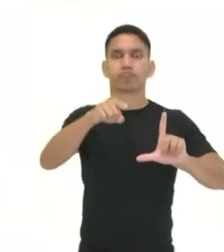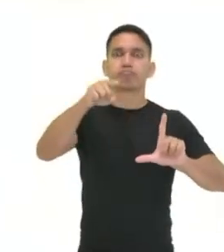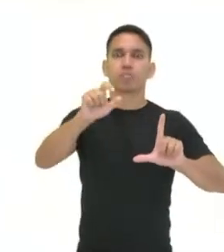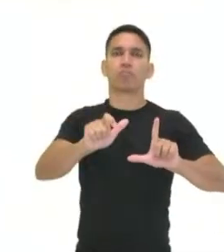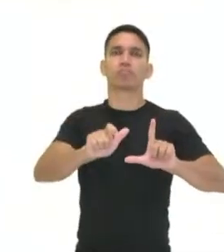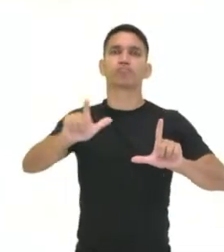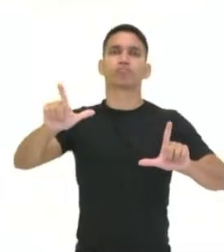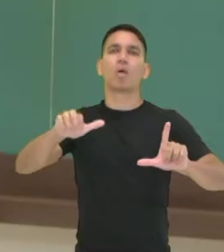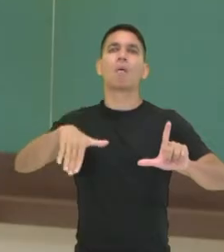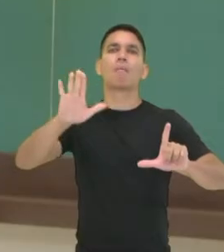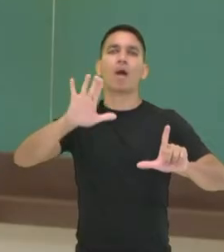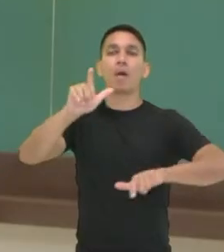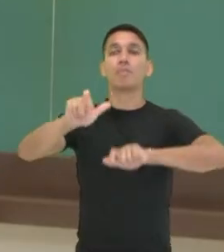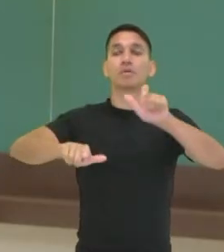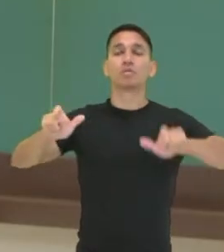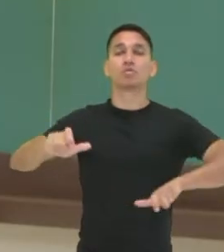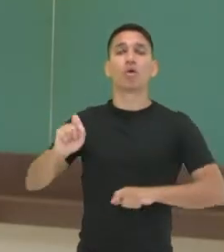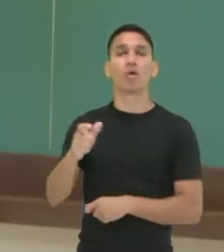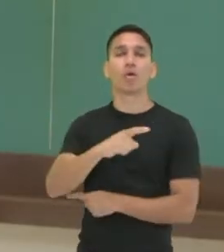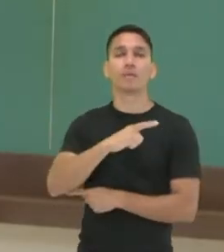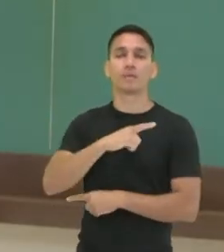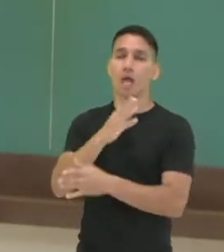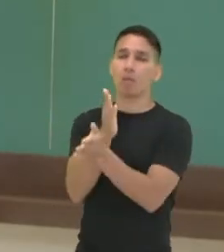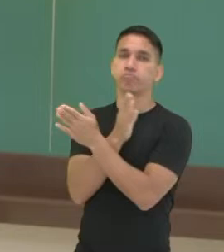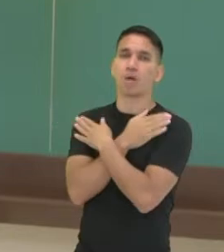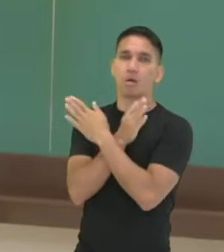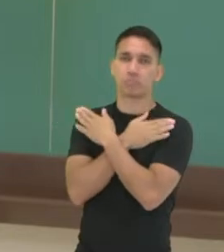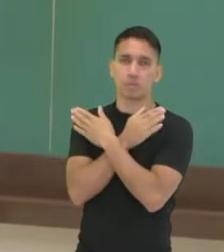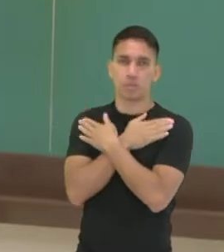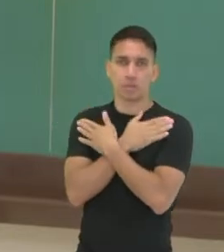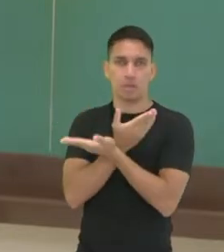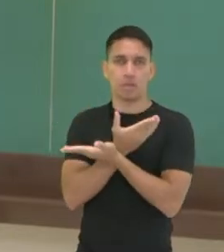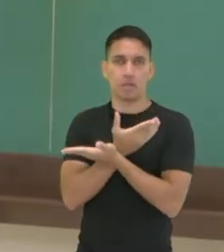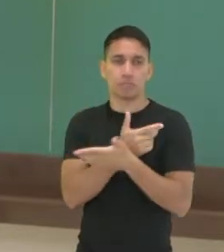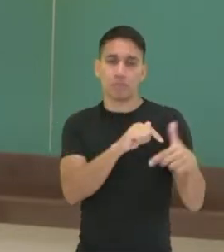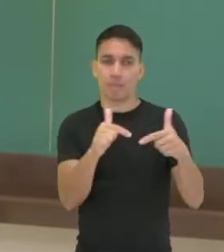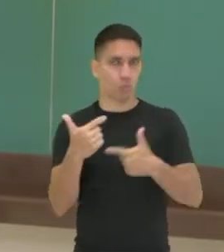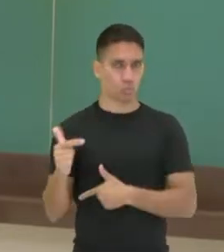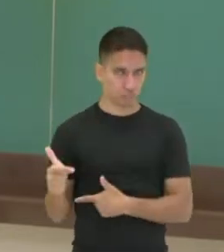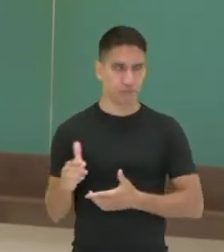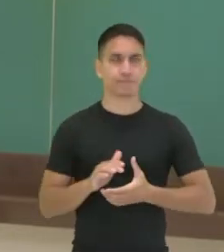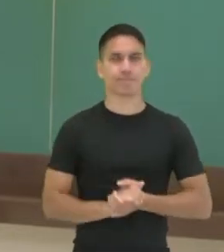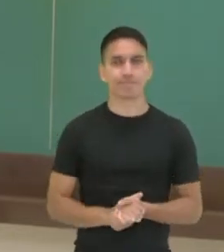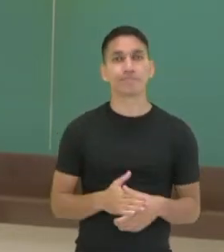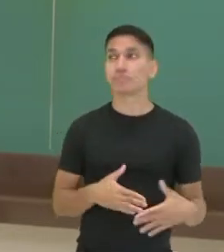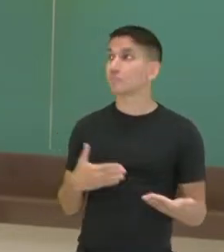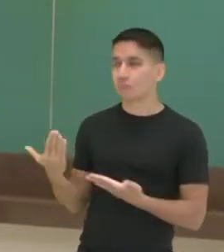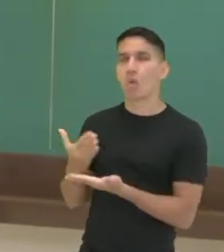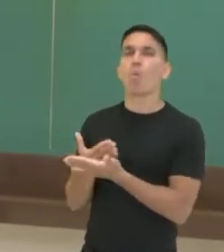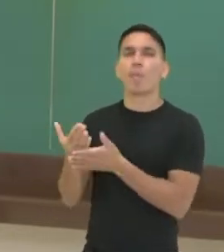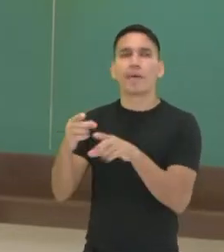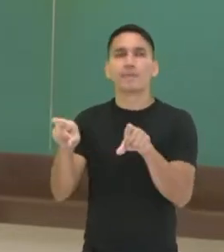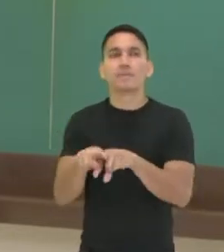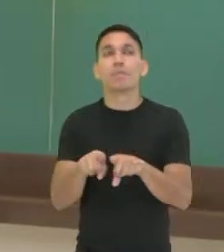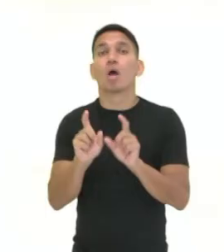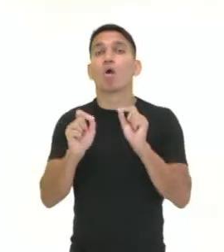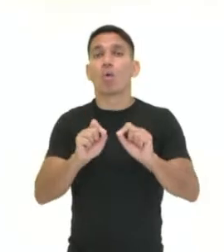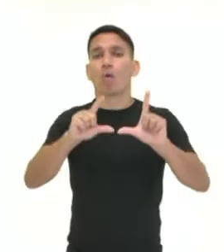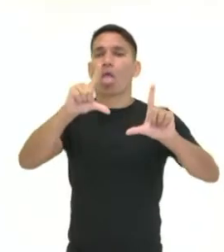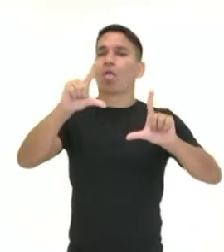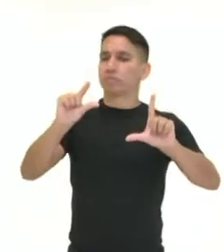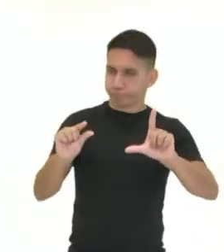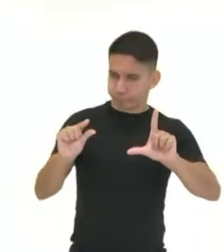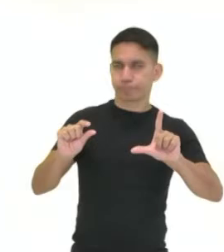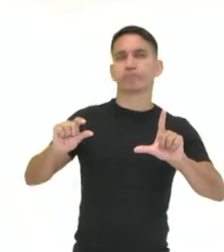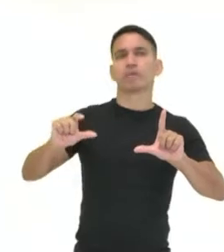de pessoas desocupadas, tá? Fora do mercado. Aí você começa também a ter uma queda